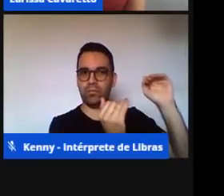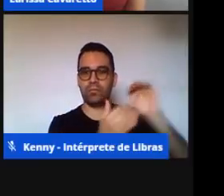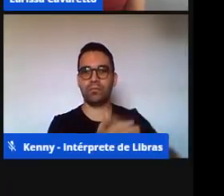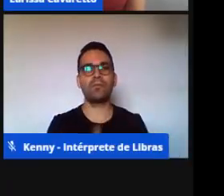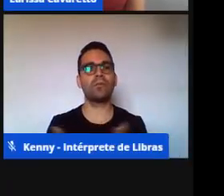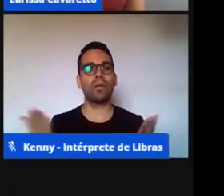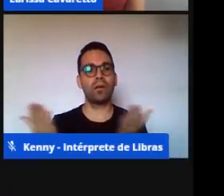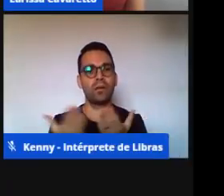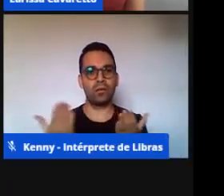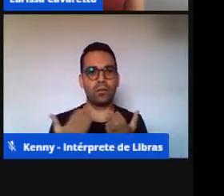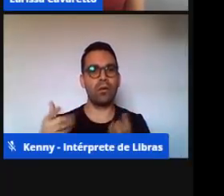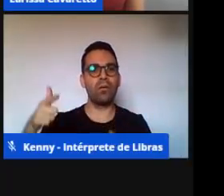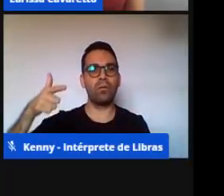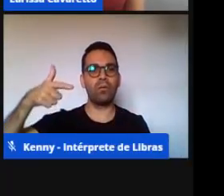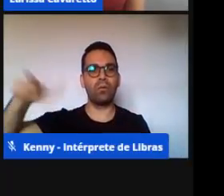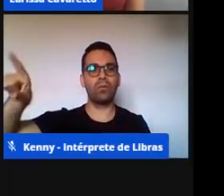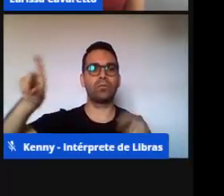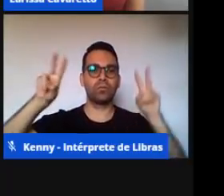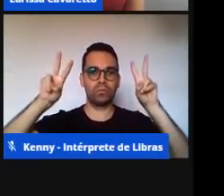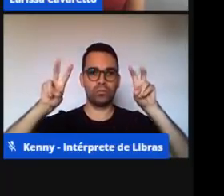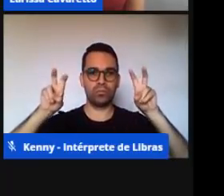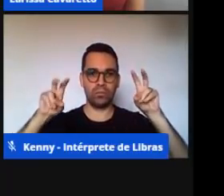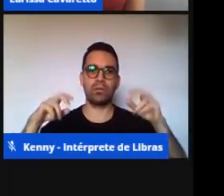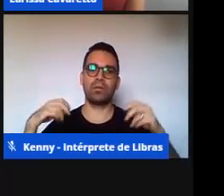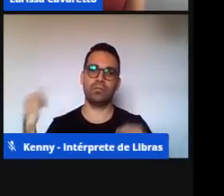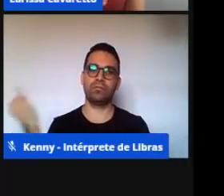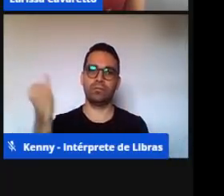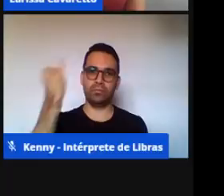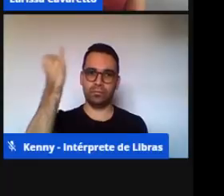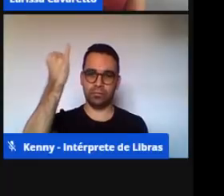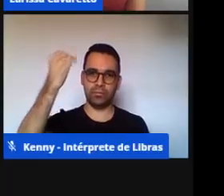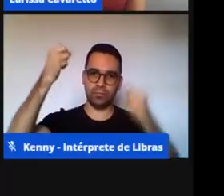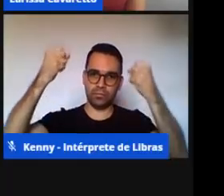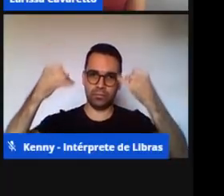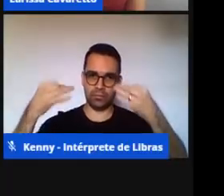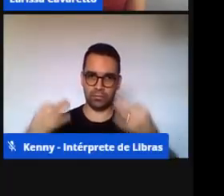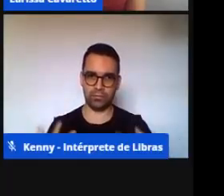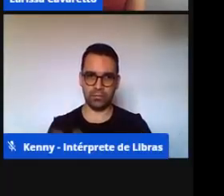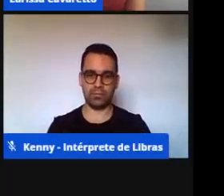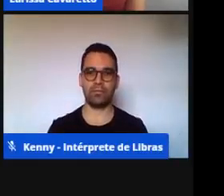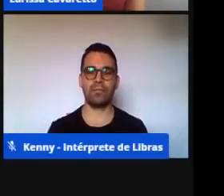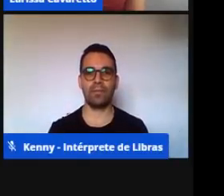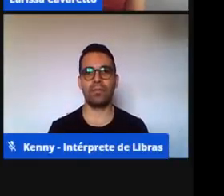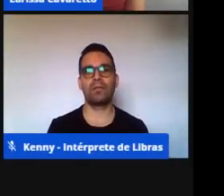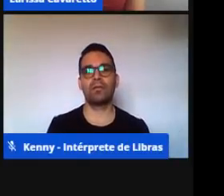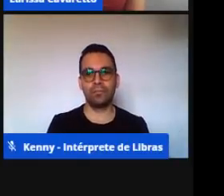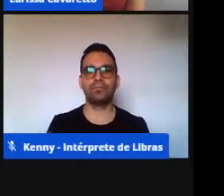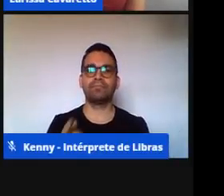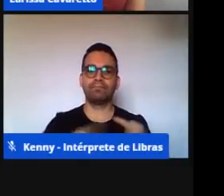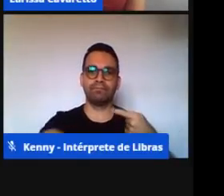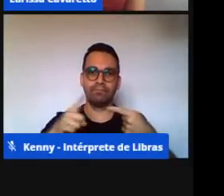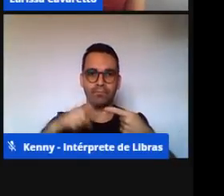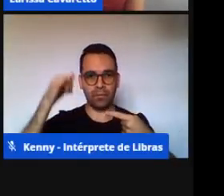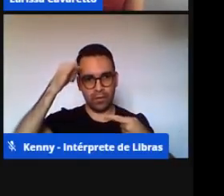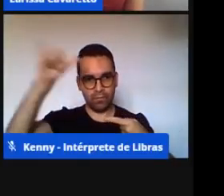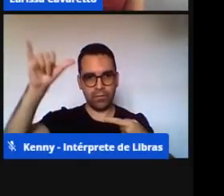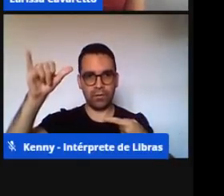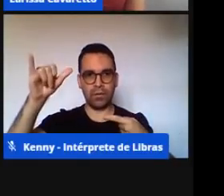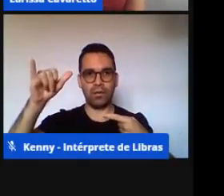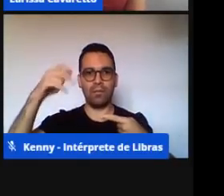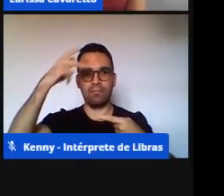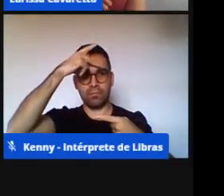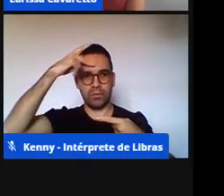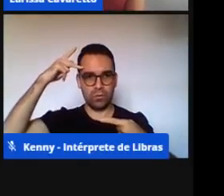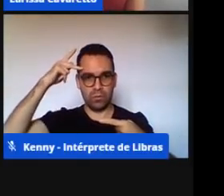outras considerações que também são importantes. De forma geral, tem que se evitar aglomerações,